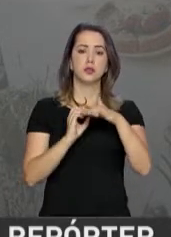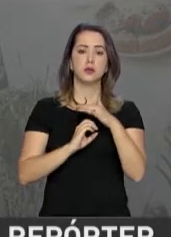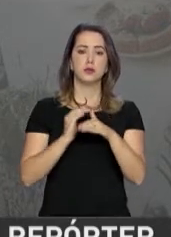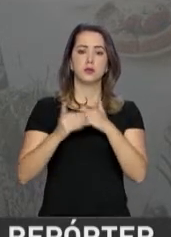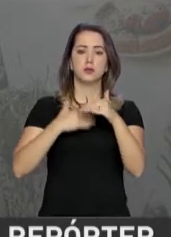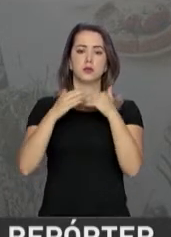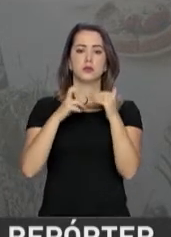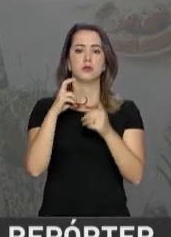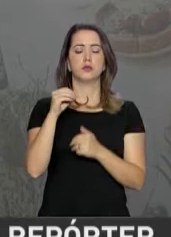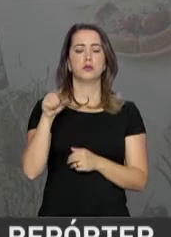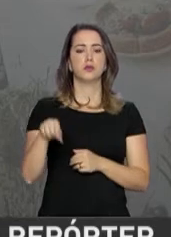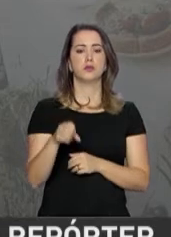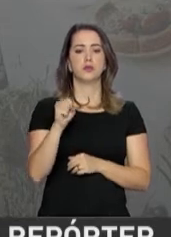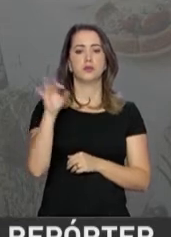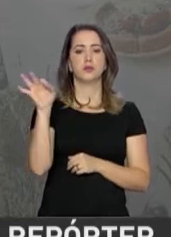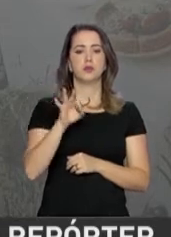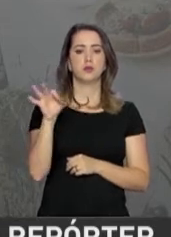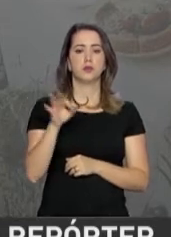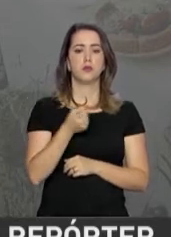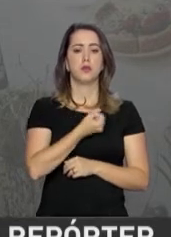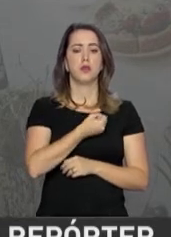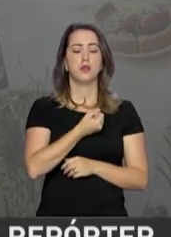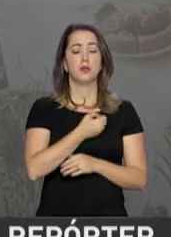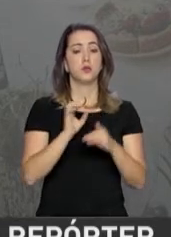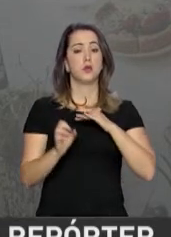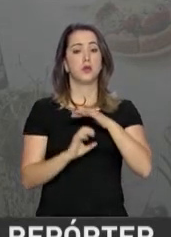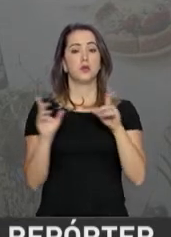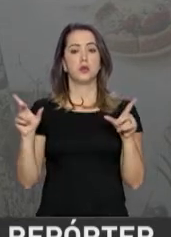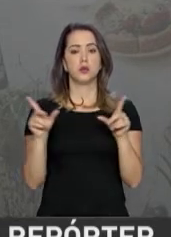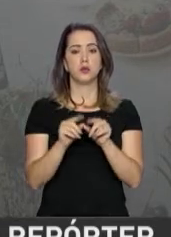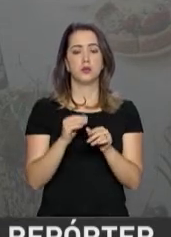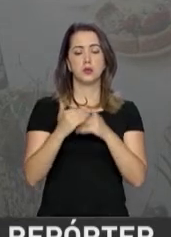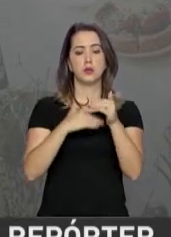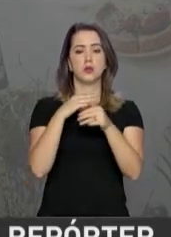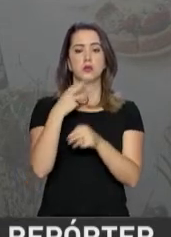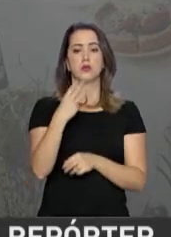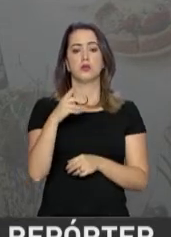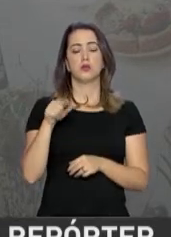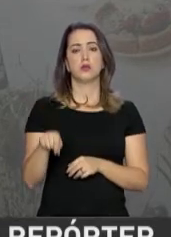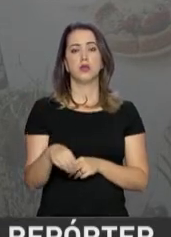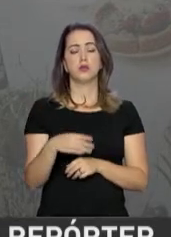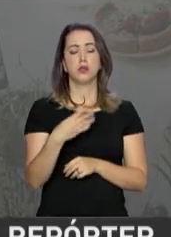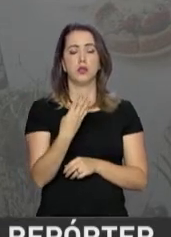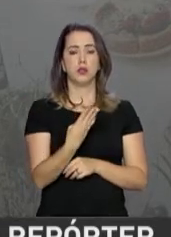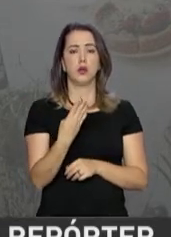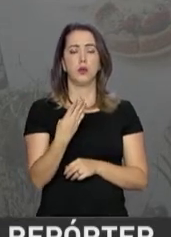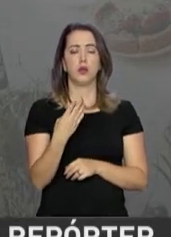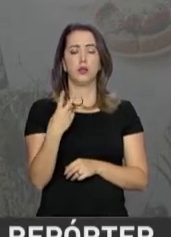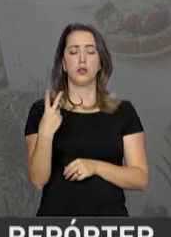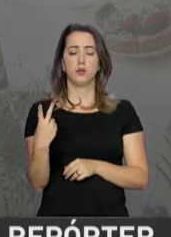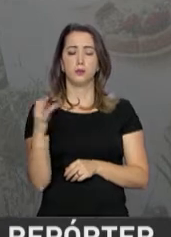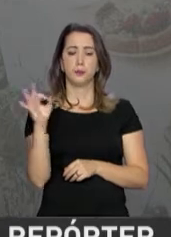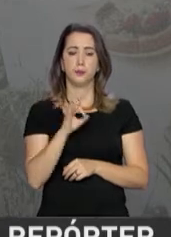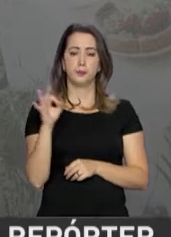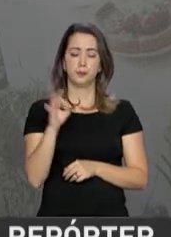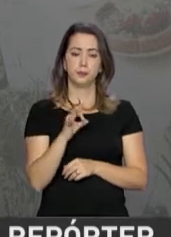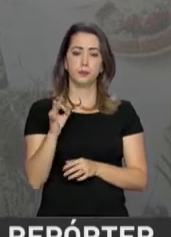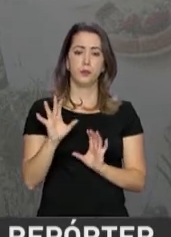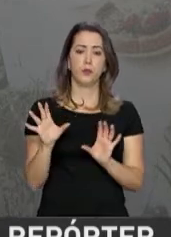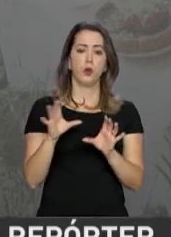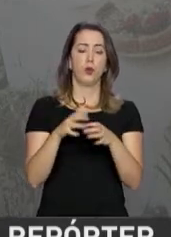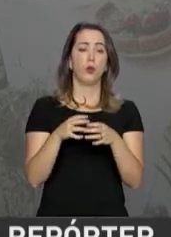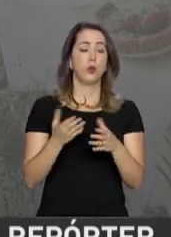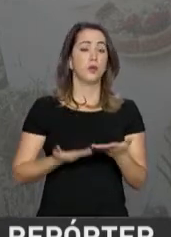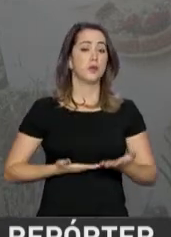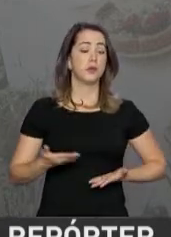50,8 por cento eo número de pequenas empresas cresceu 34,2 por cento o setor de